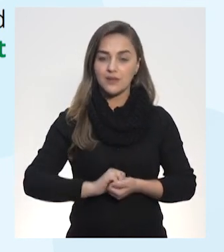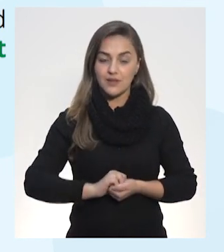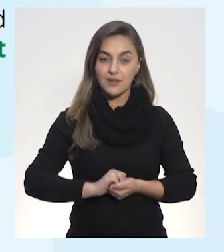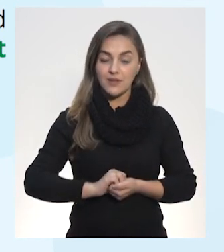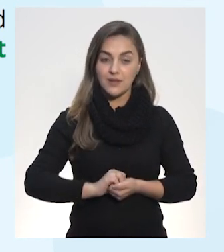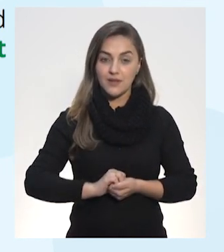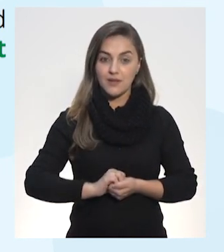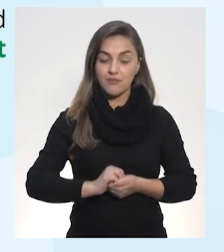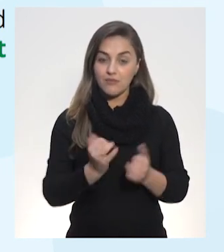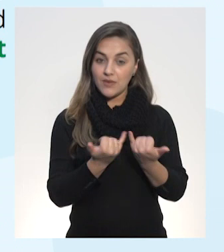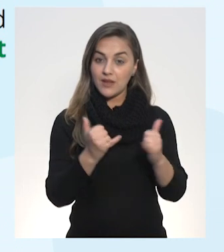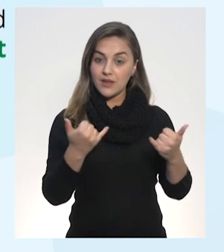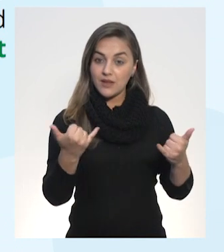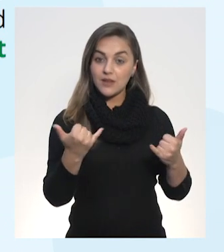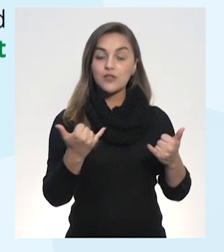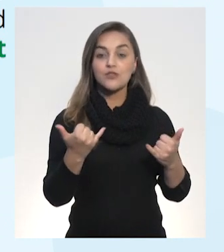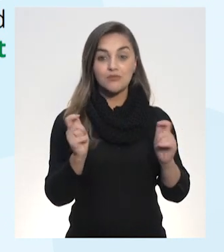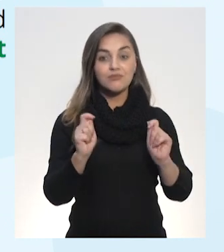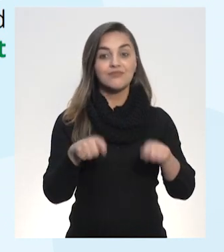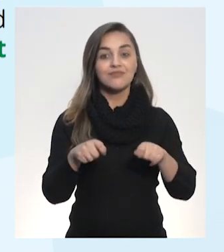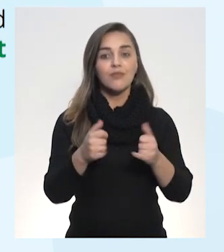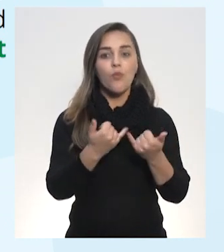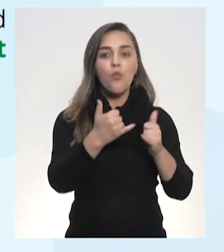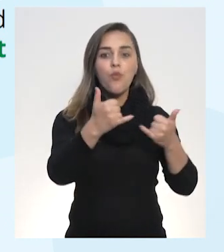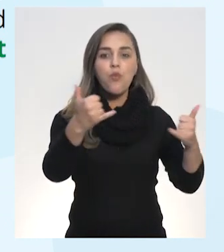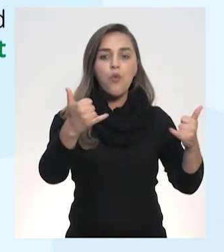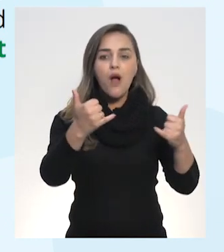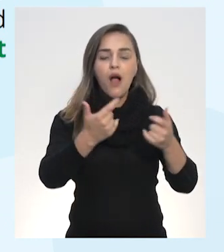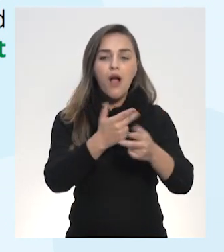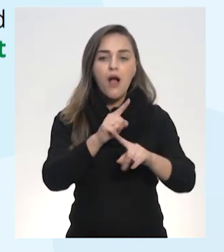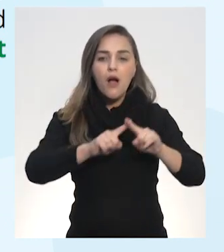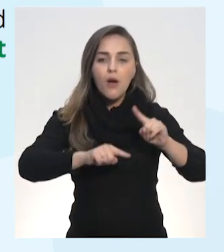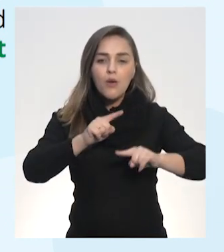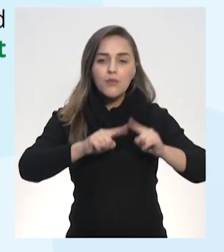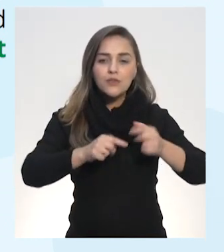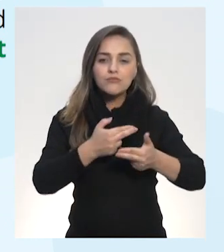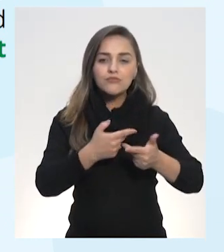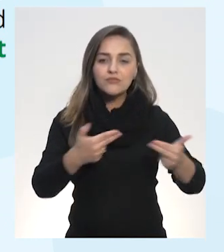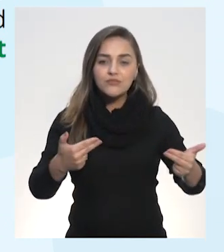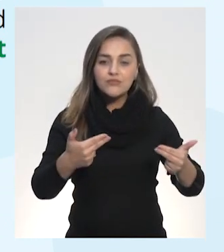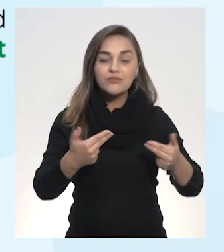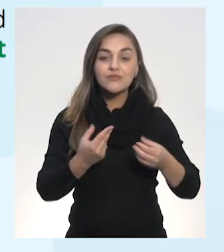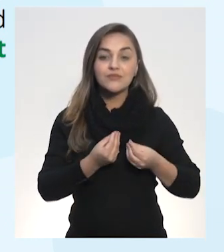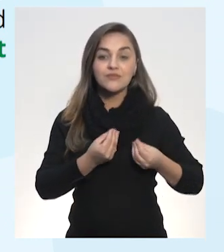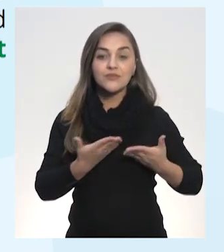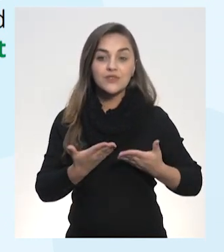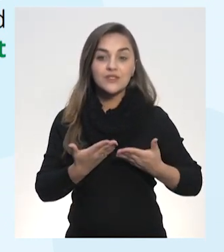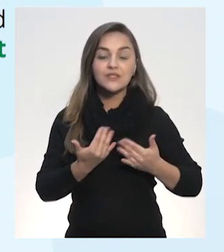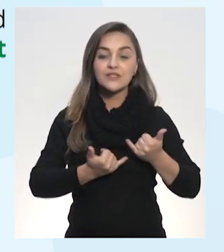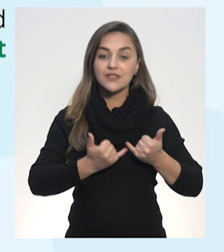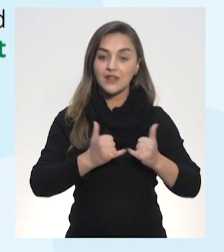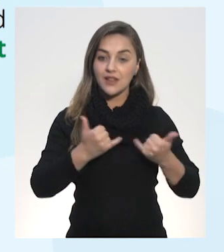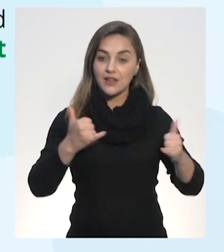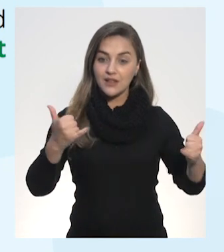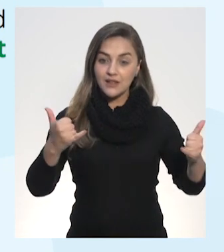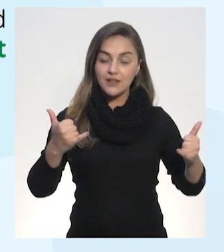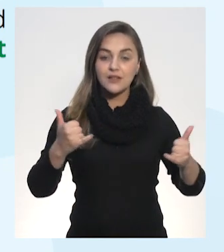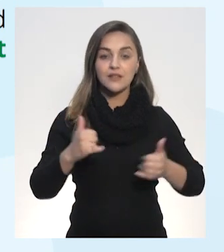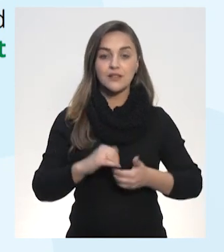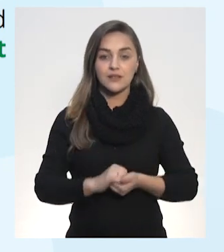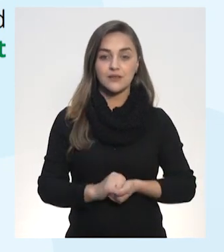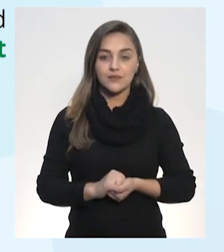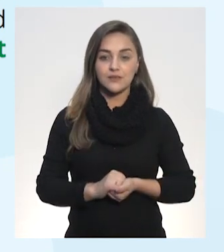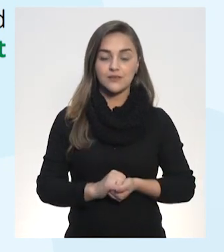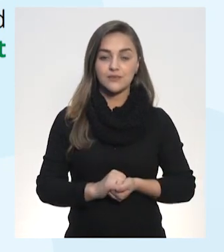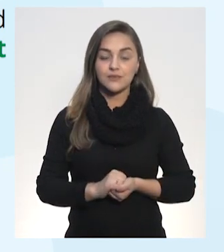dar eletricidade para muitas coisas, fornecer eletricidade para muitas coisas. Ou charge up você